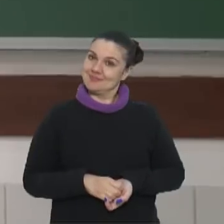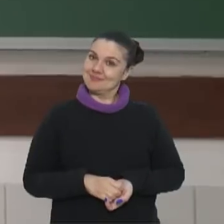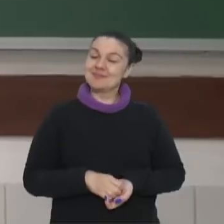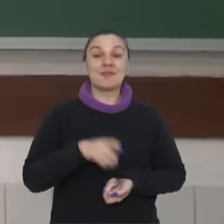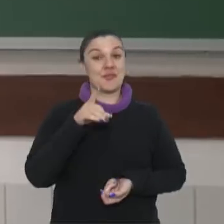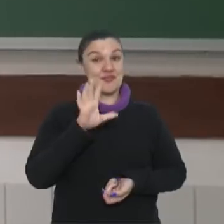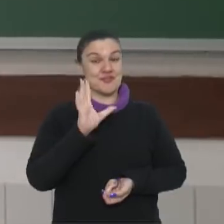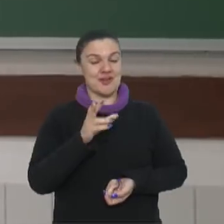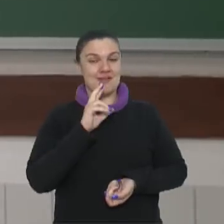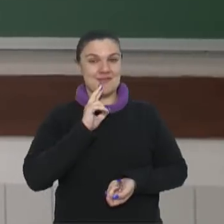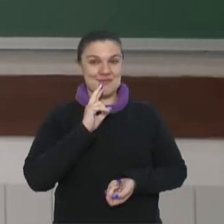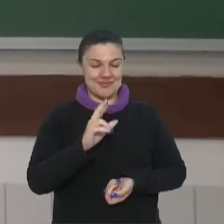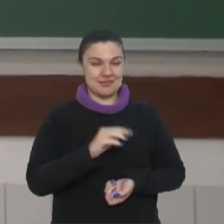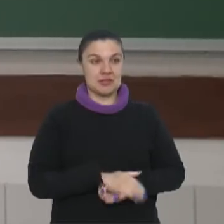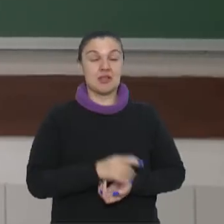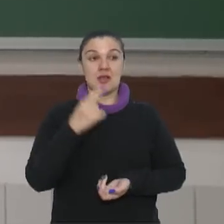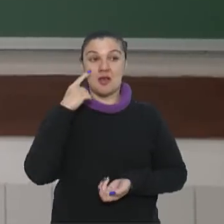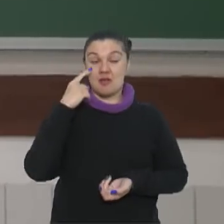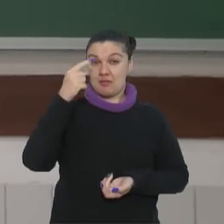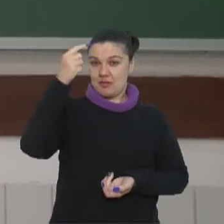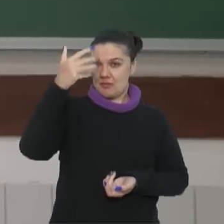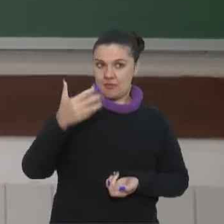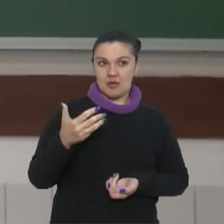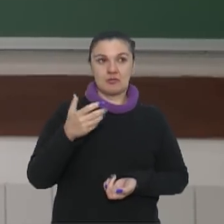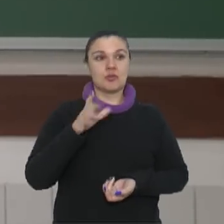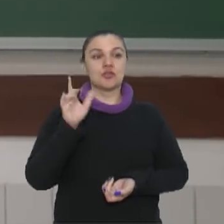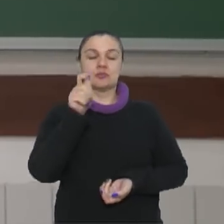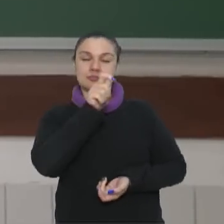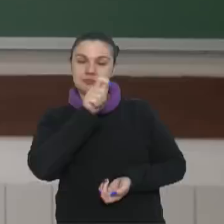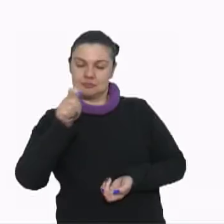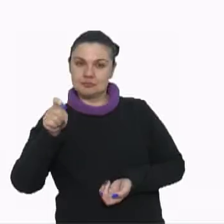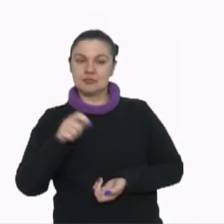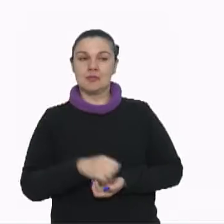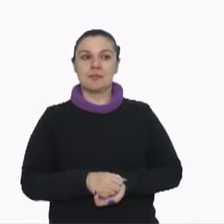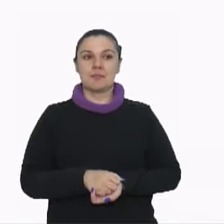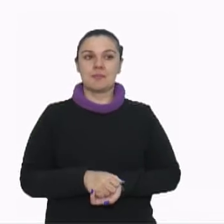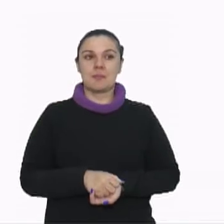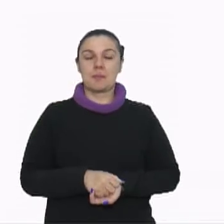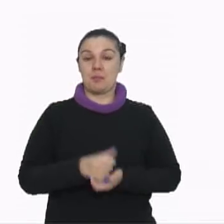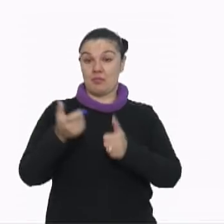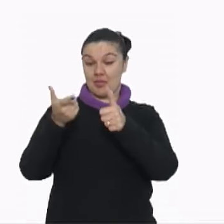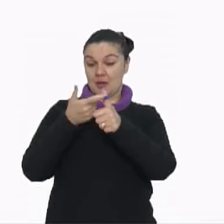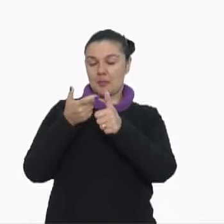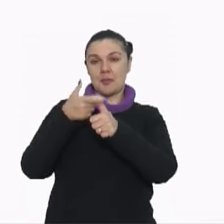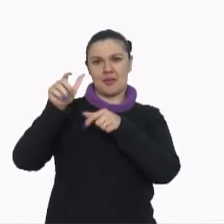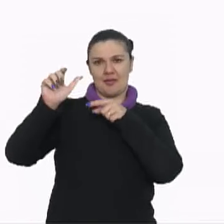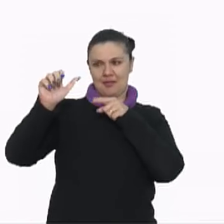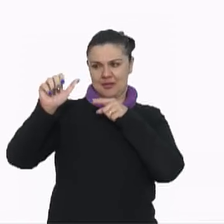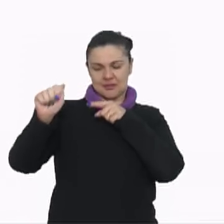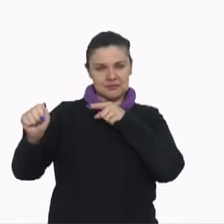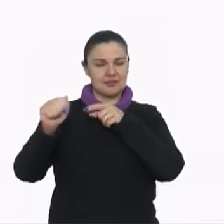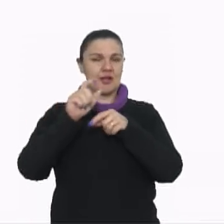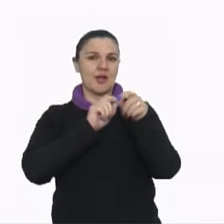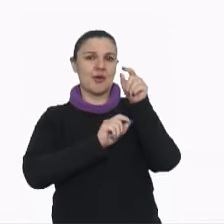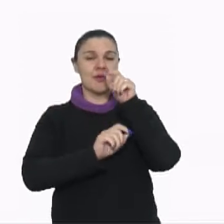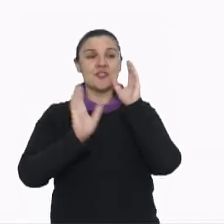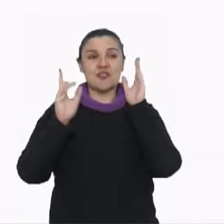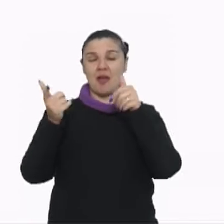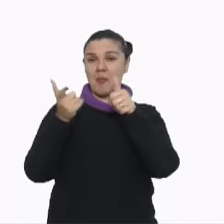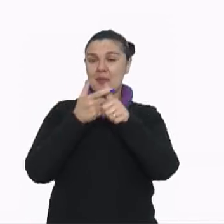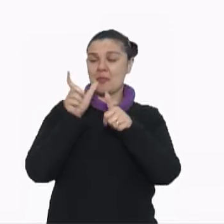Então, aqui você pode só ter anotado, né? Na letra A, a perguntinha que eu coloquei